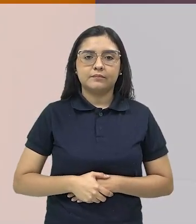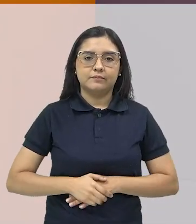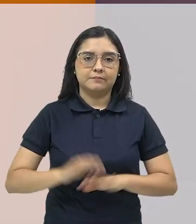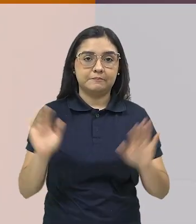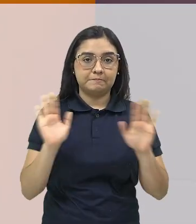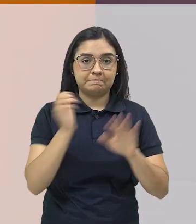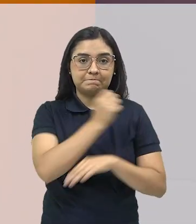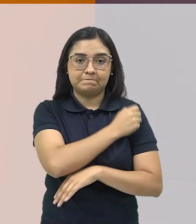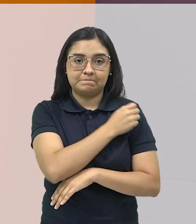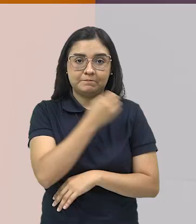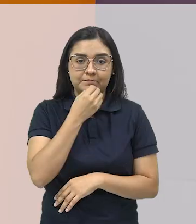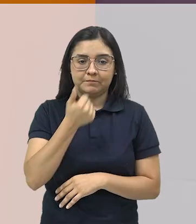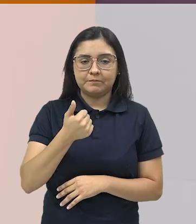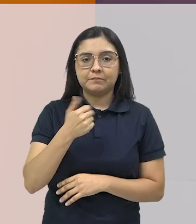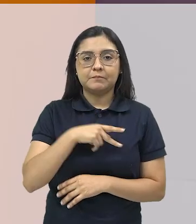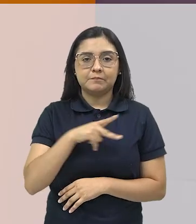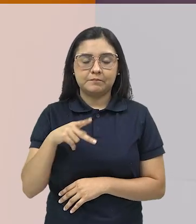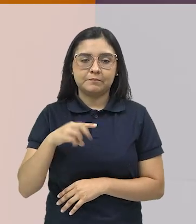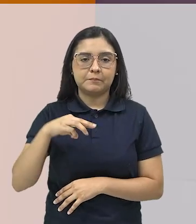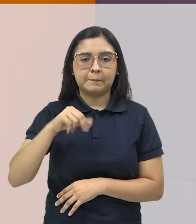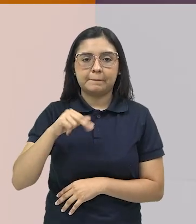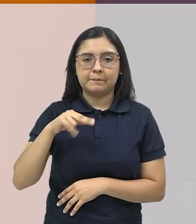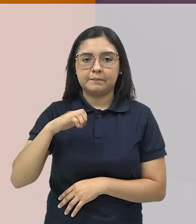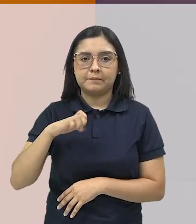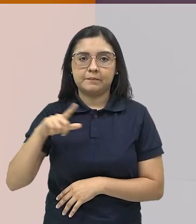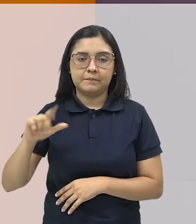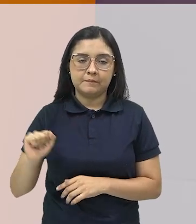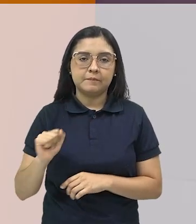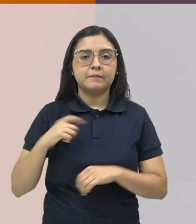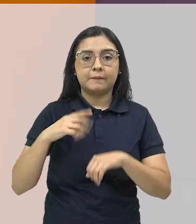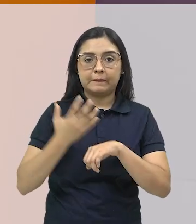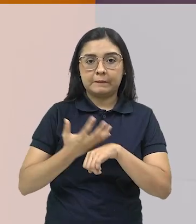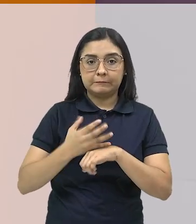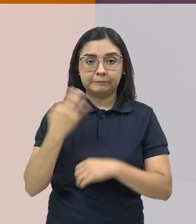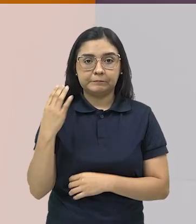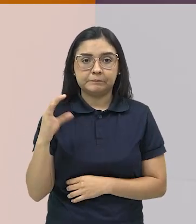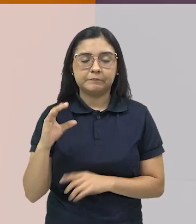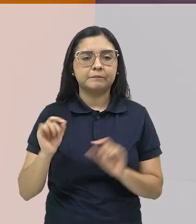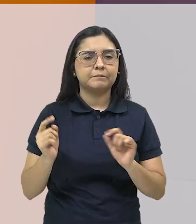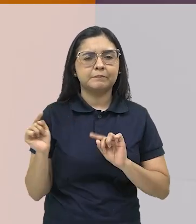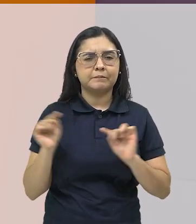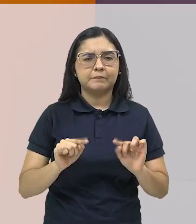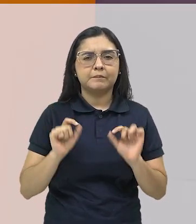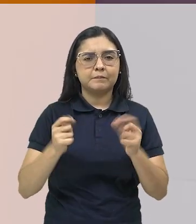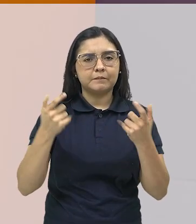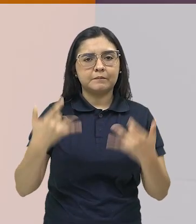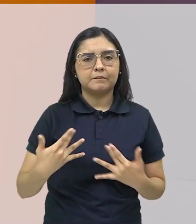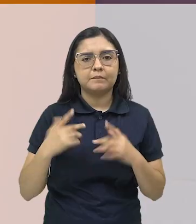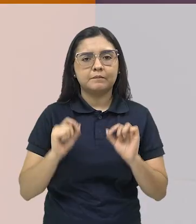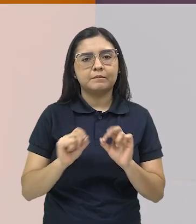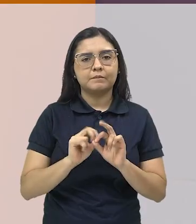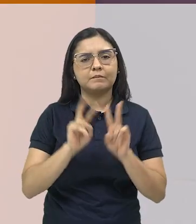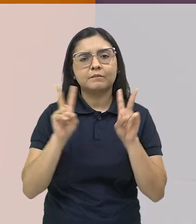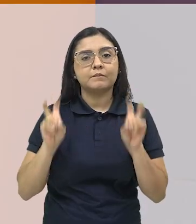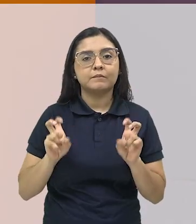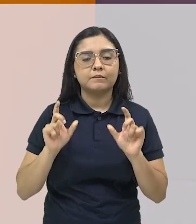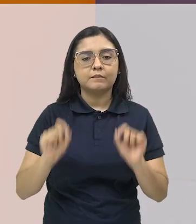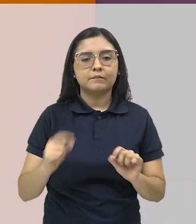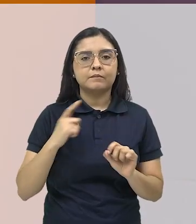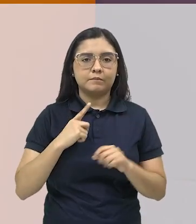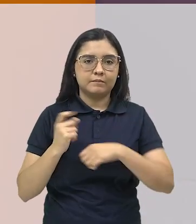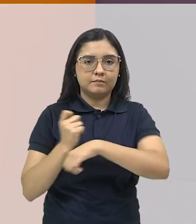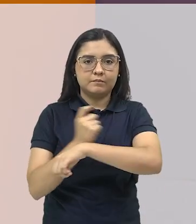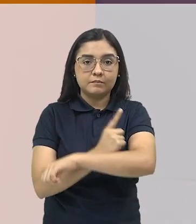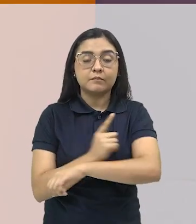Olá, alunos, tudo bem? Eu sou a professora Manuela Cerejo, professora de Ciências. Estou aqui para falar um pouquinho com vocês sobre